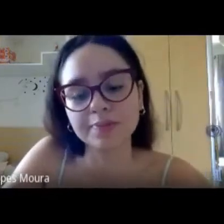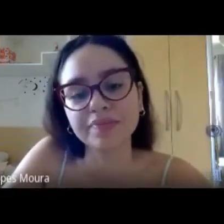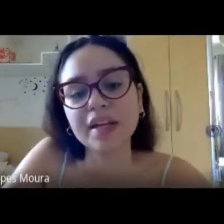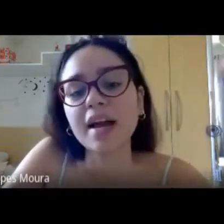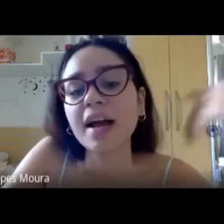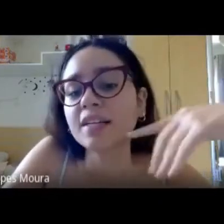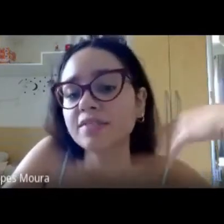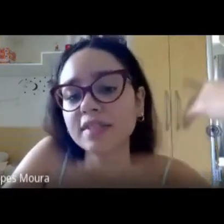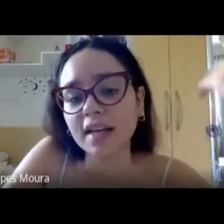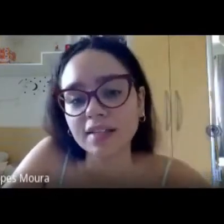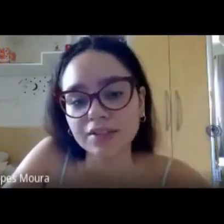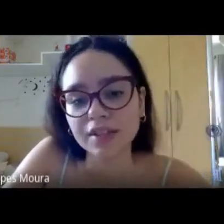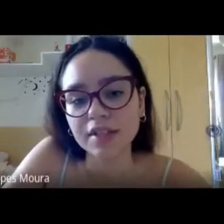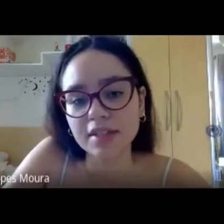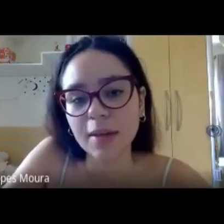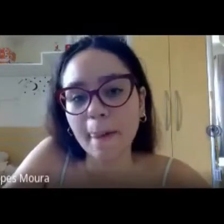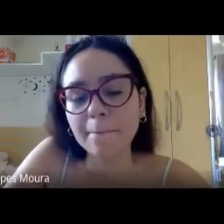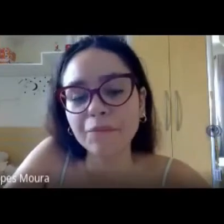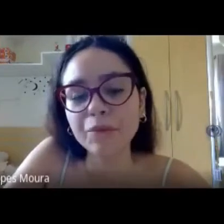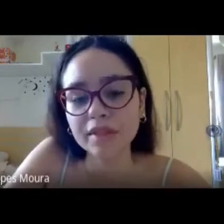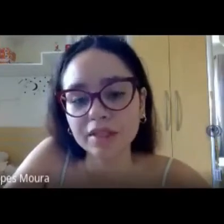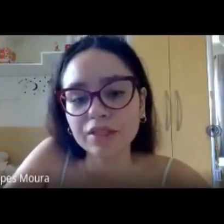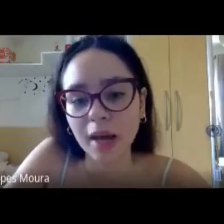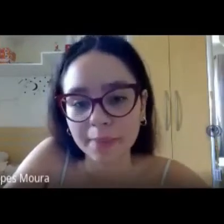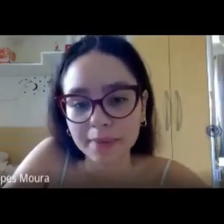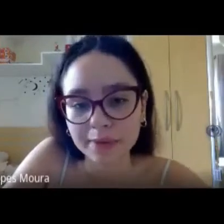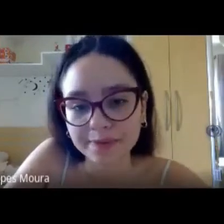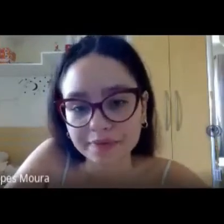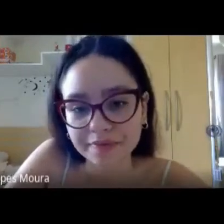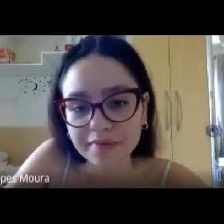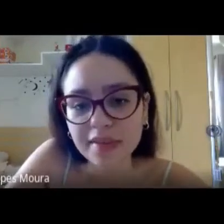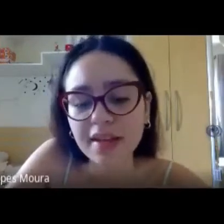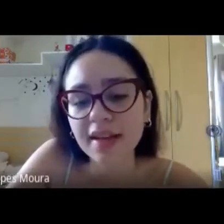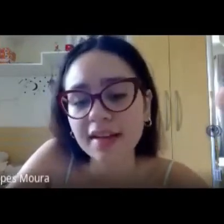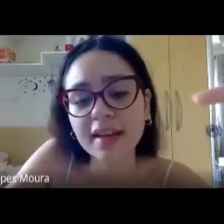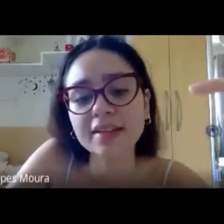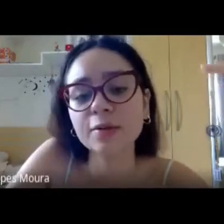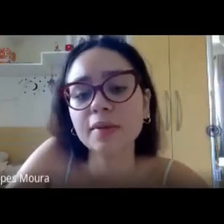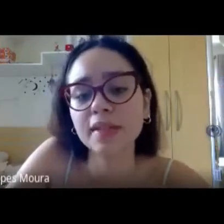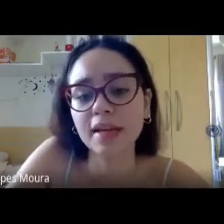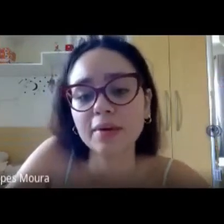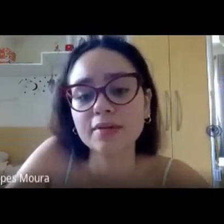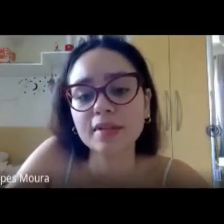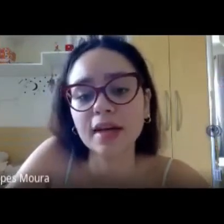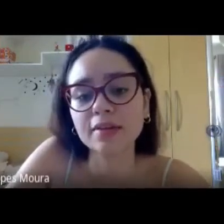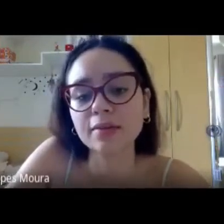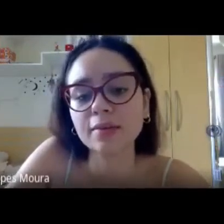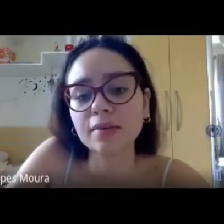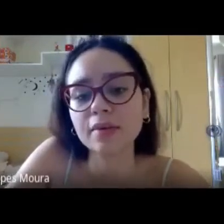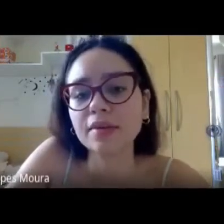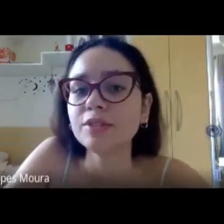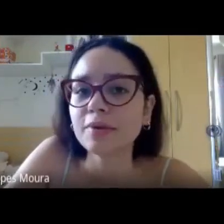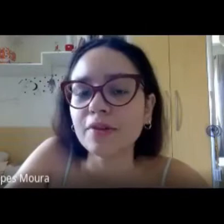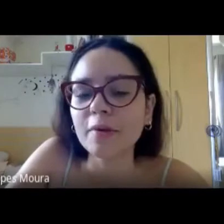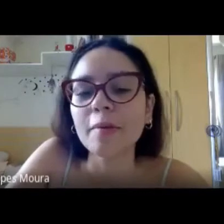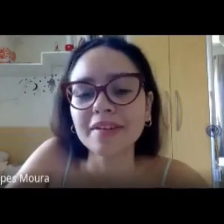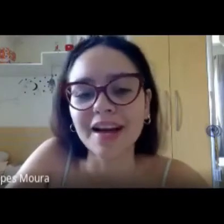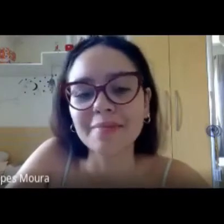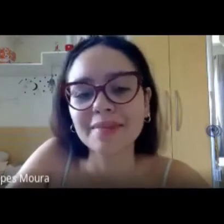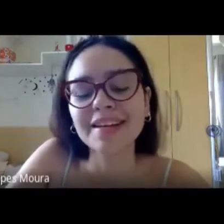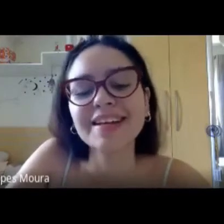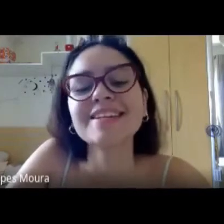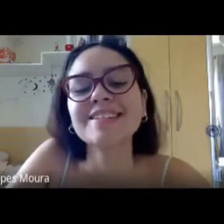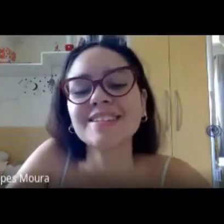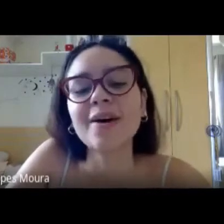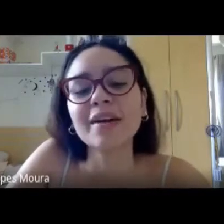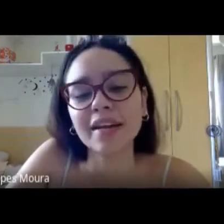imunológicas. As vantagens dos testes rápidos é que eles obtêm o resultado de uma forma mais